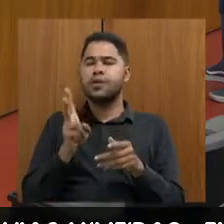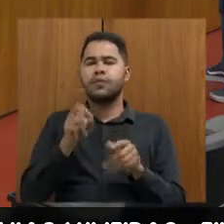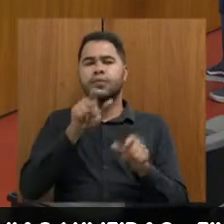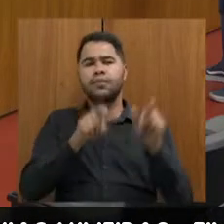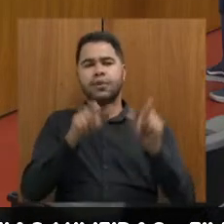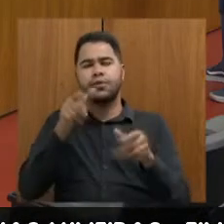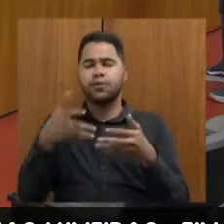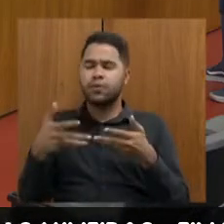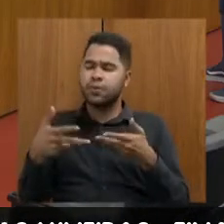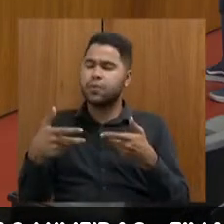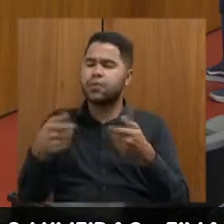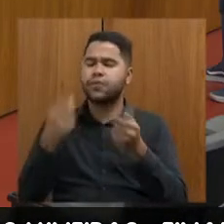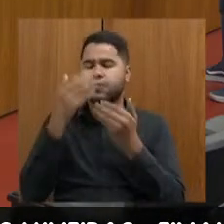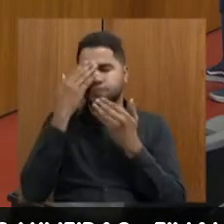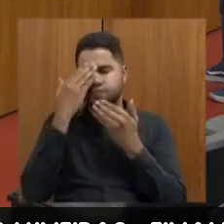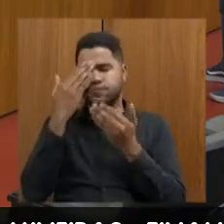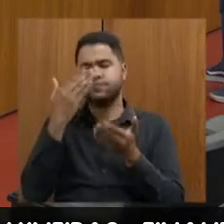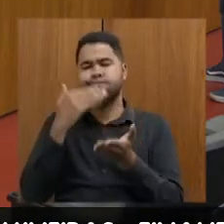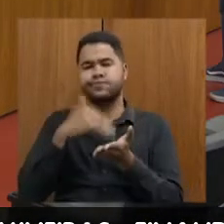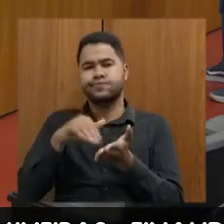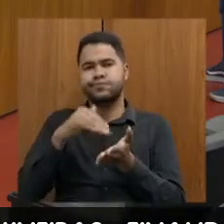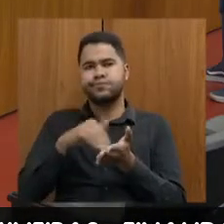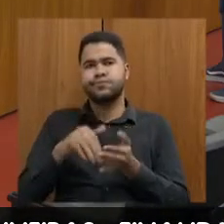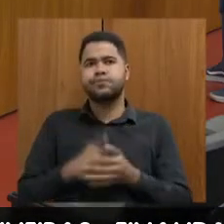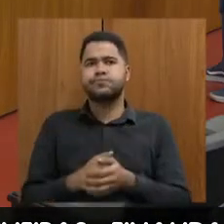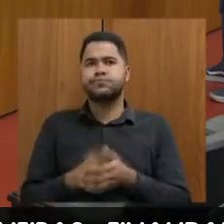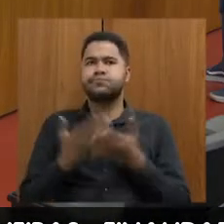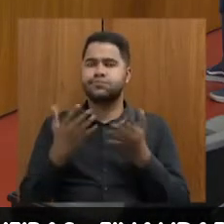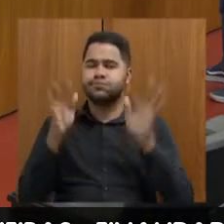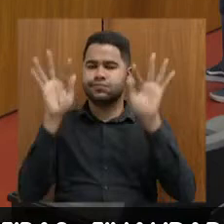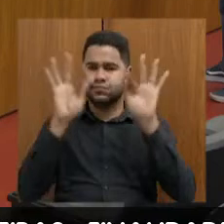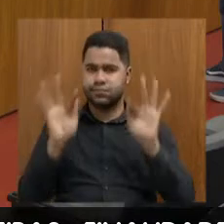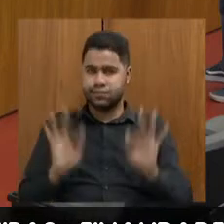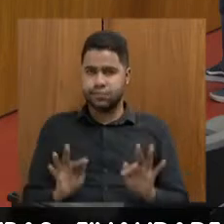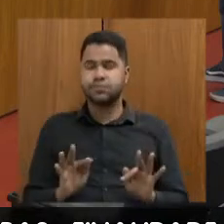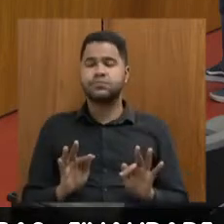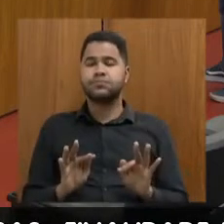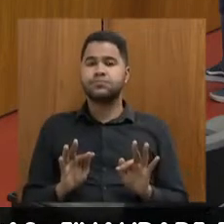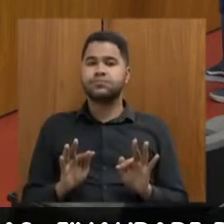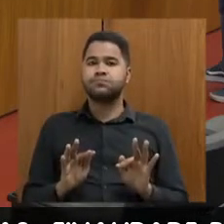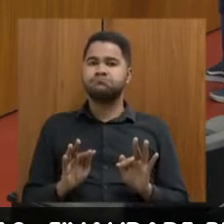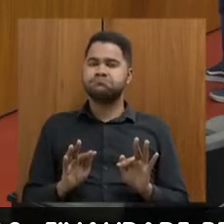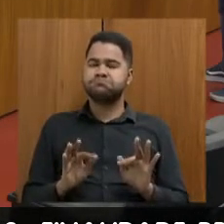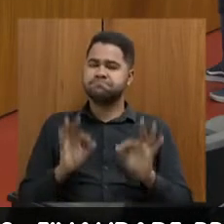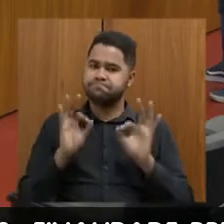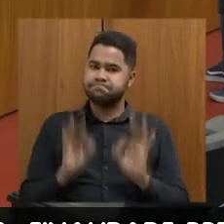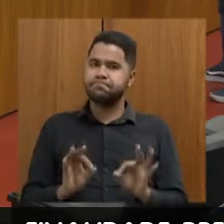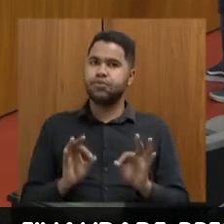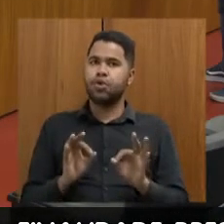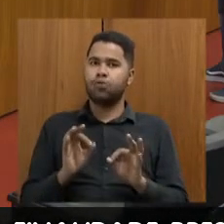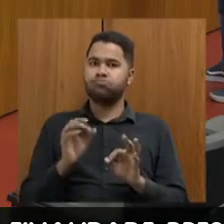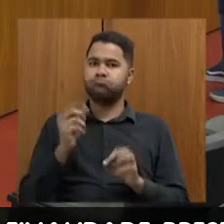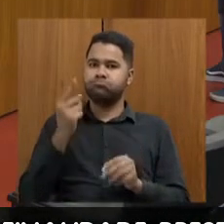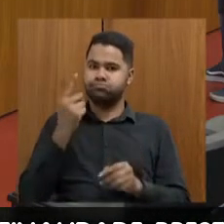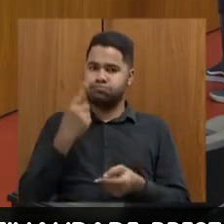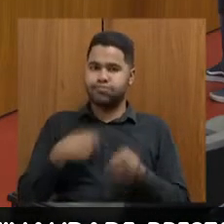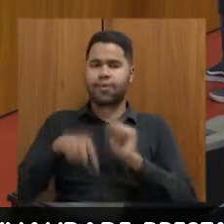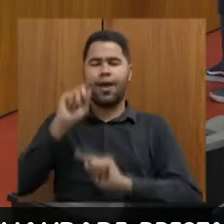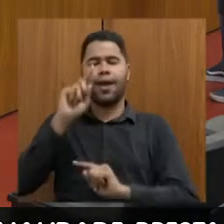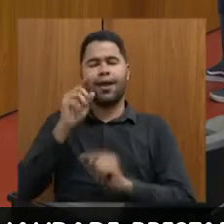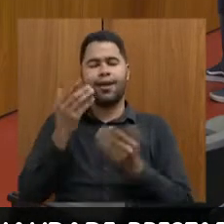a todos muito obrigado secretário estamos muito felizes né com a sua Total recuperação se